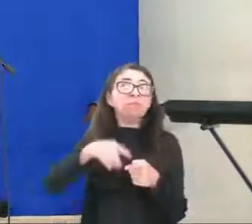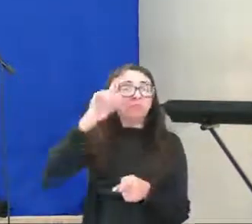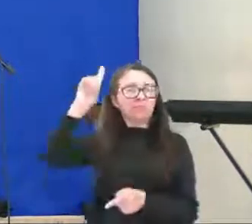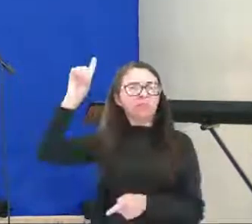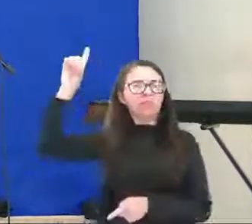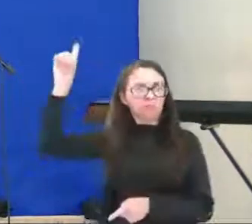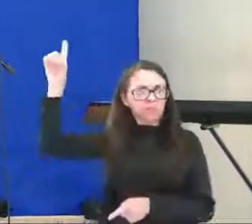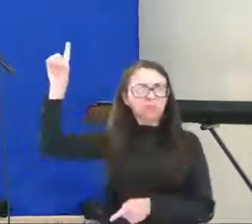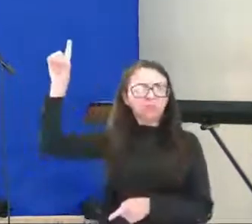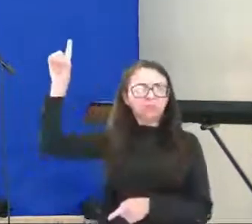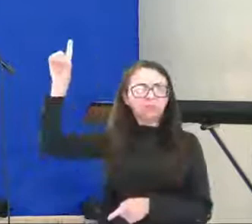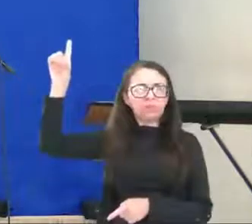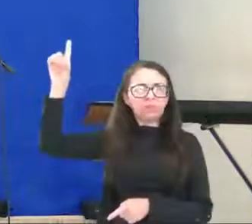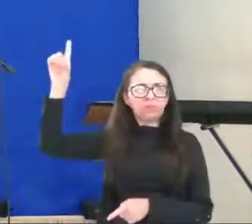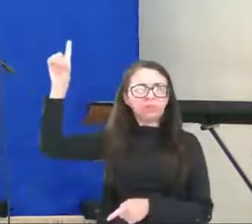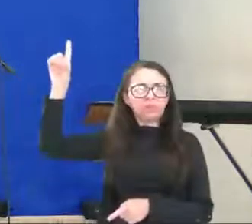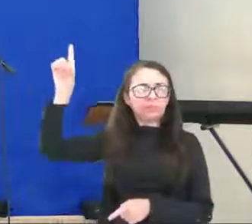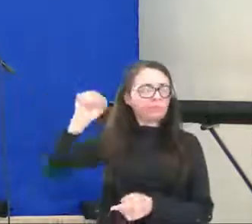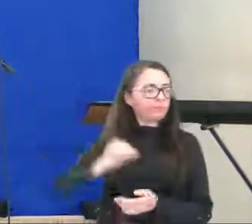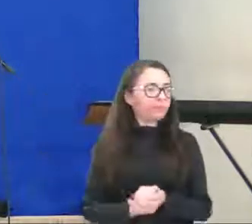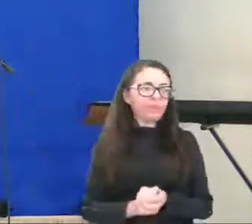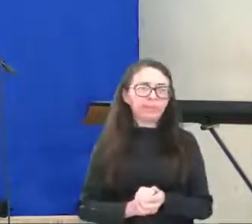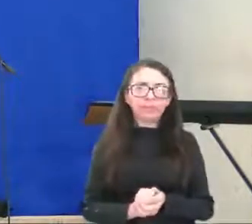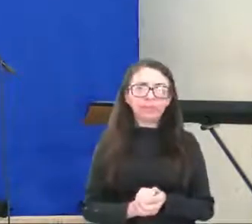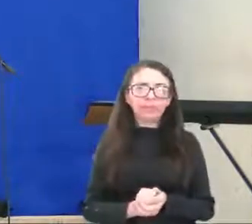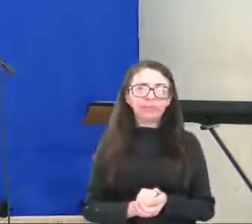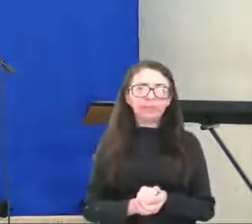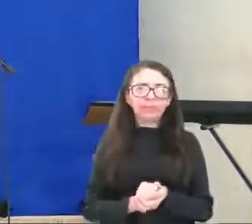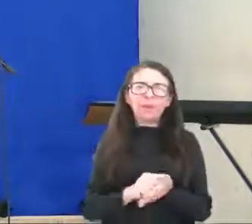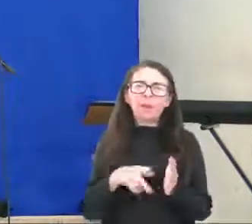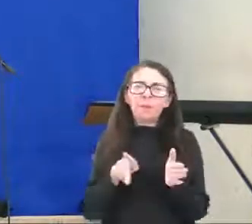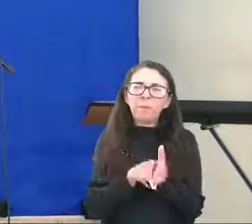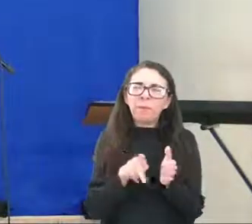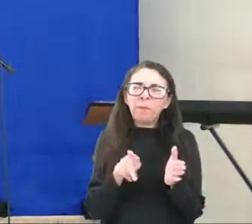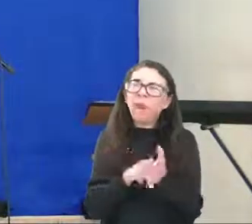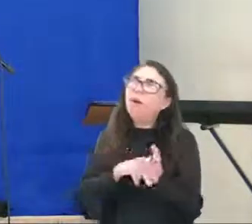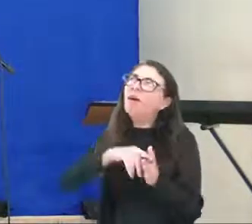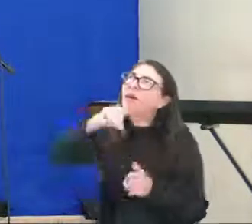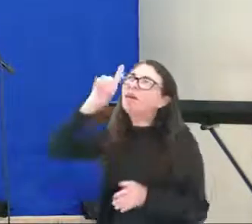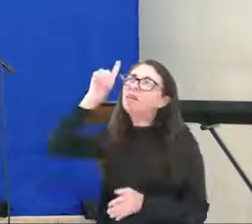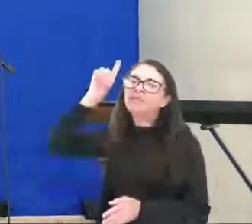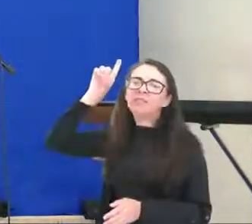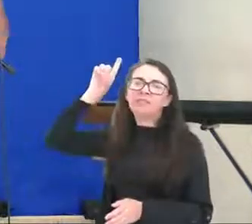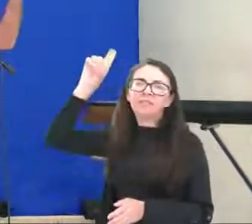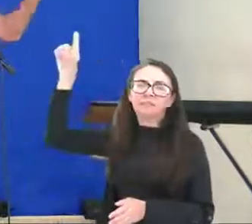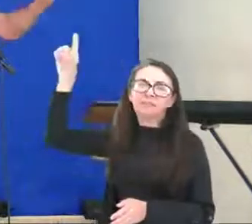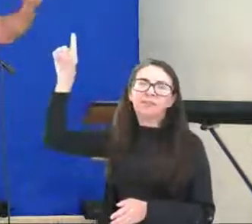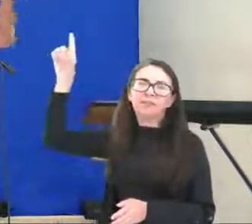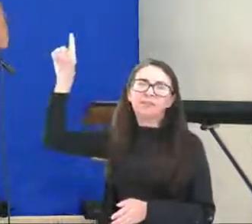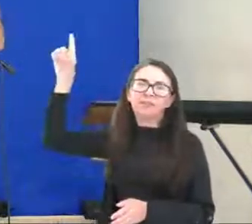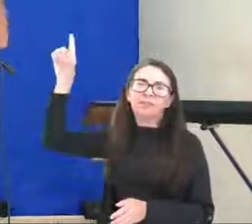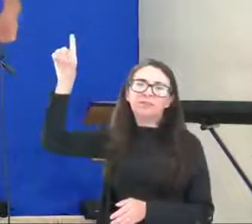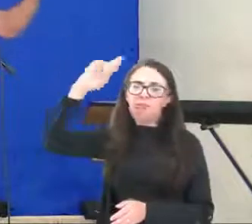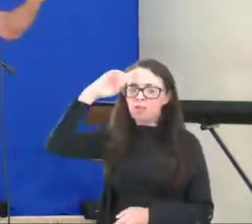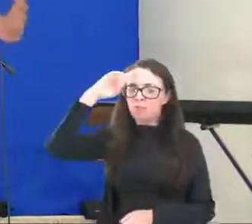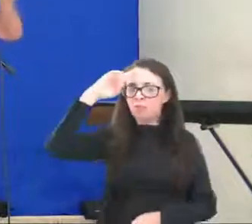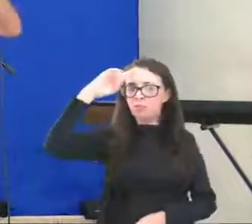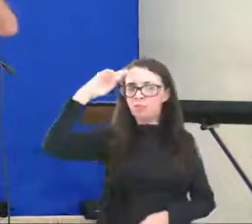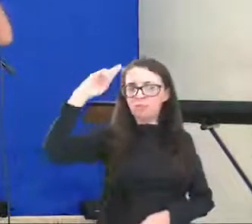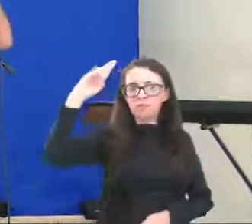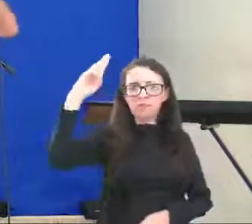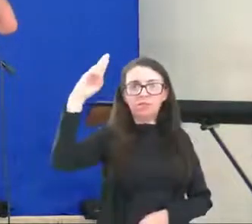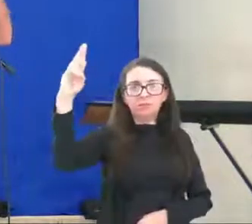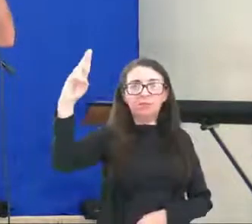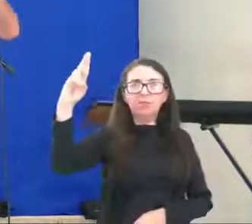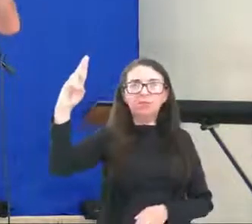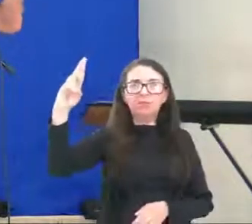estabeleceu as leis da ciência. Ao Einstein, né? Essa teoria da relatividade, é tudo uma coisa que Deus permitiu para que hoje a